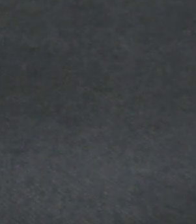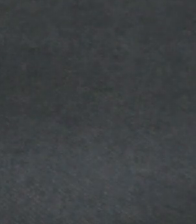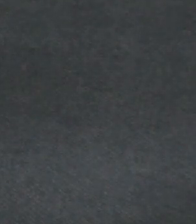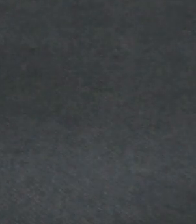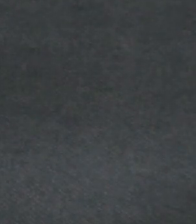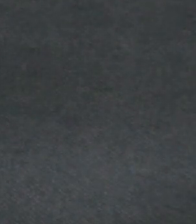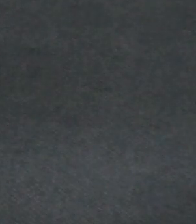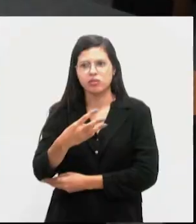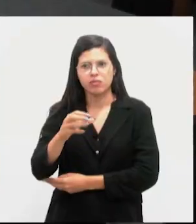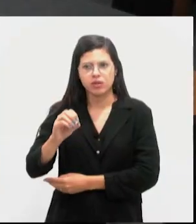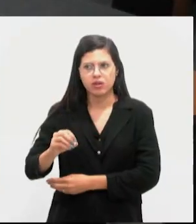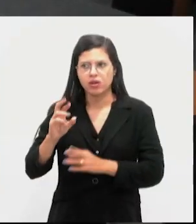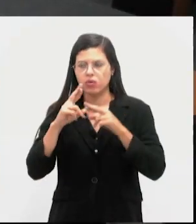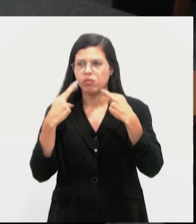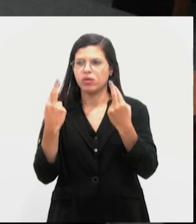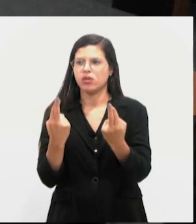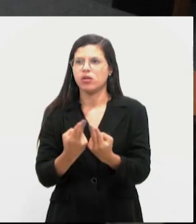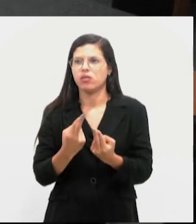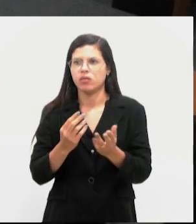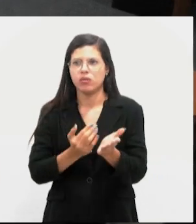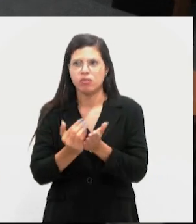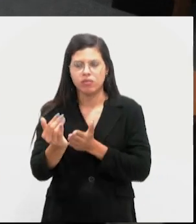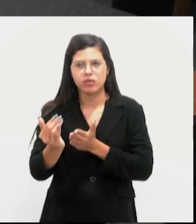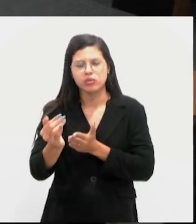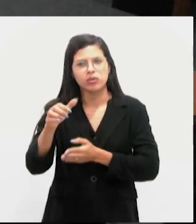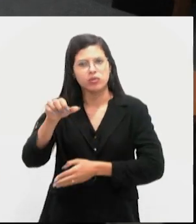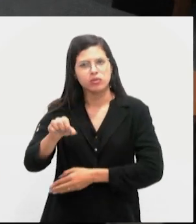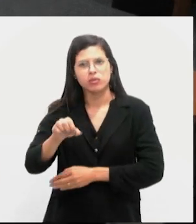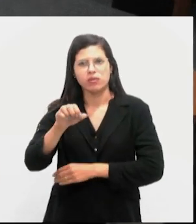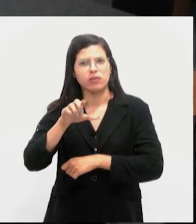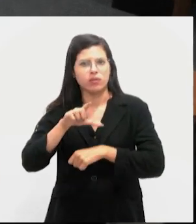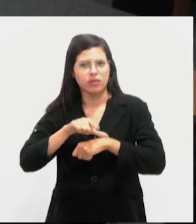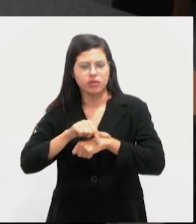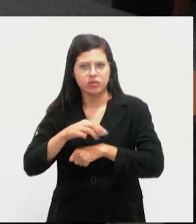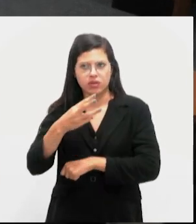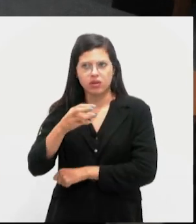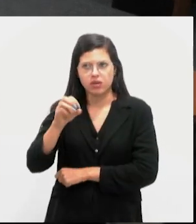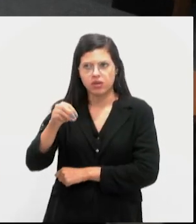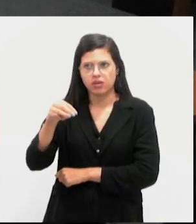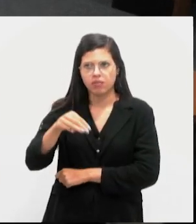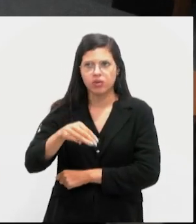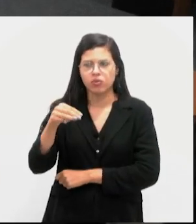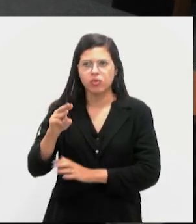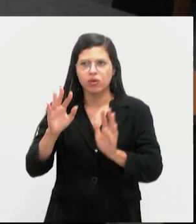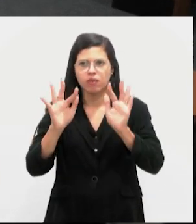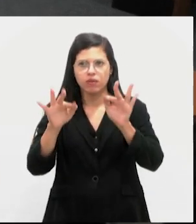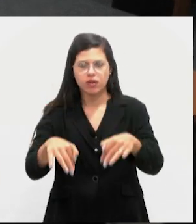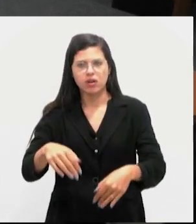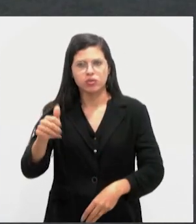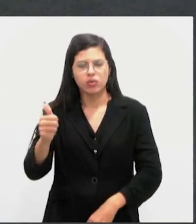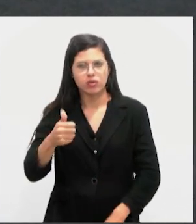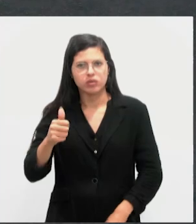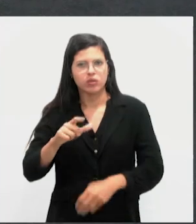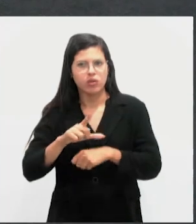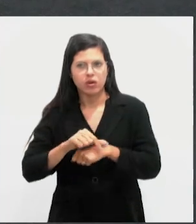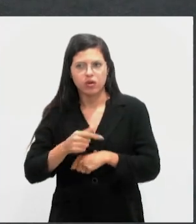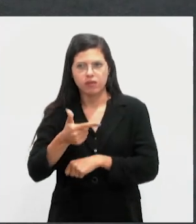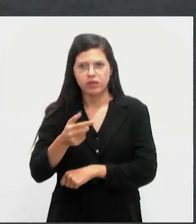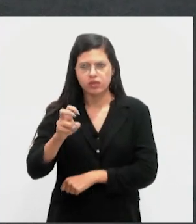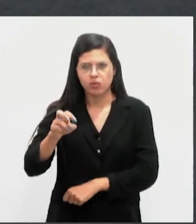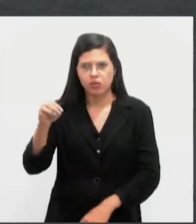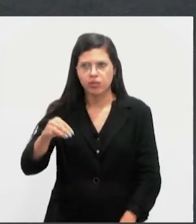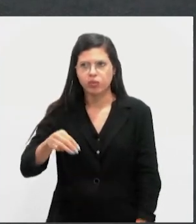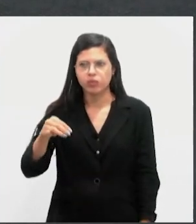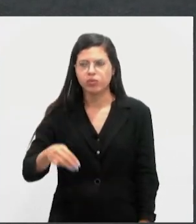30ª sessão ordinária, que, iniciada às 9h30, foi encerrada às